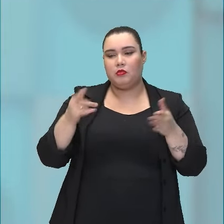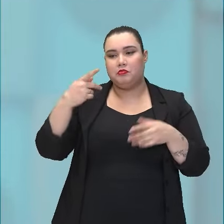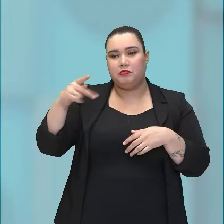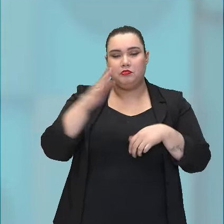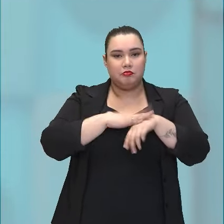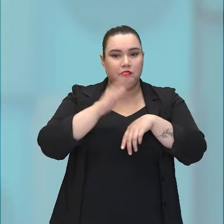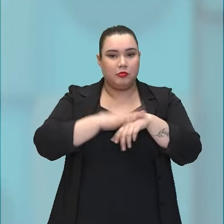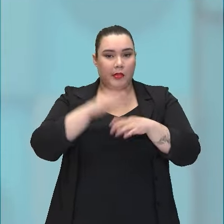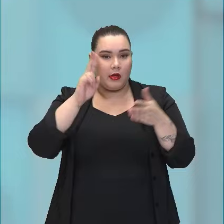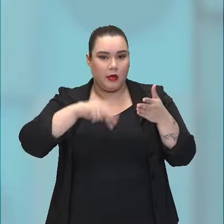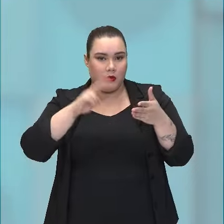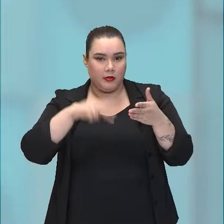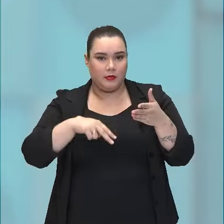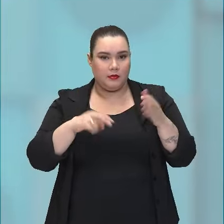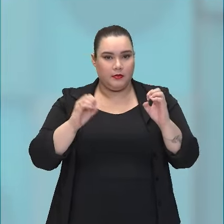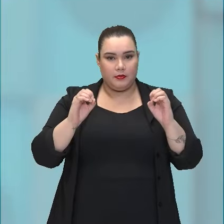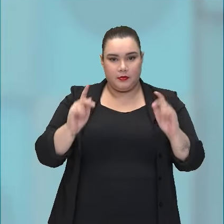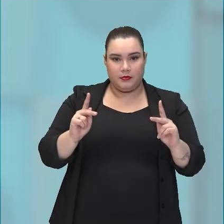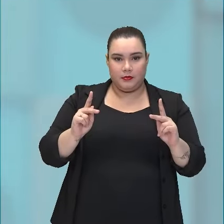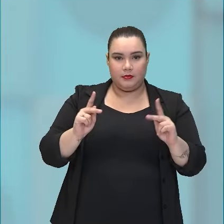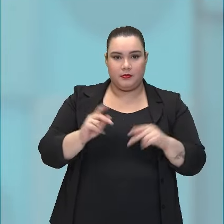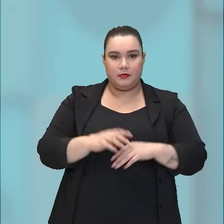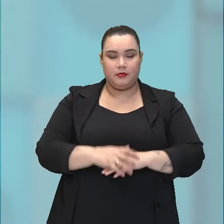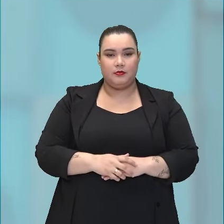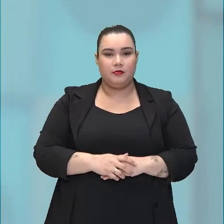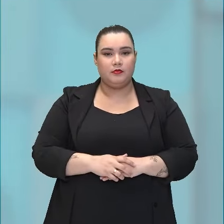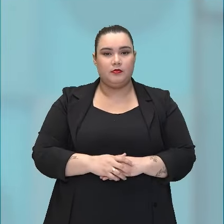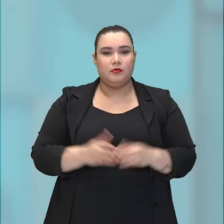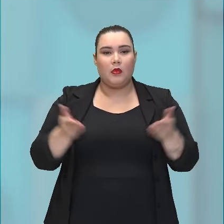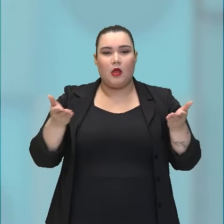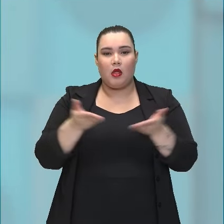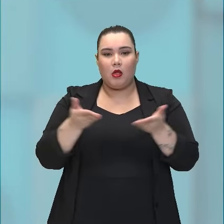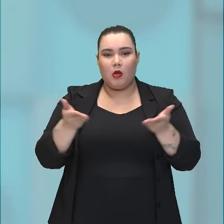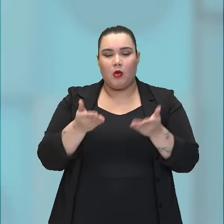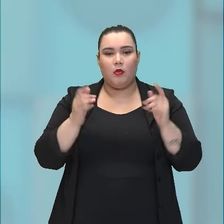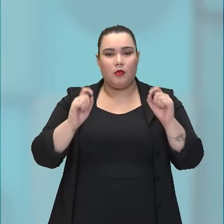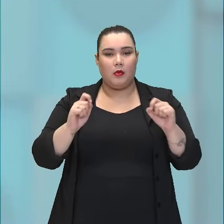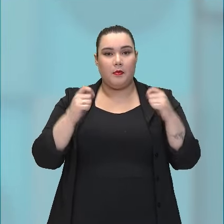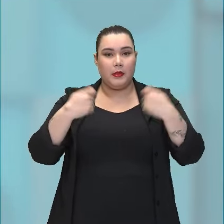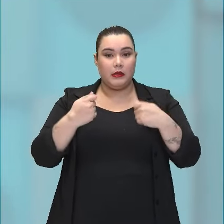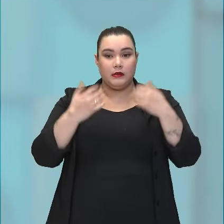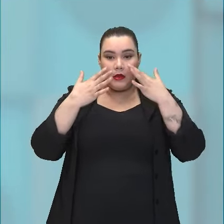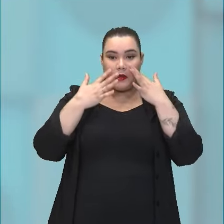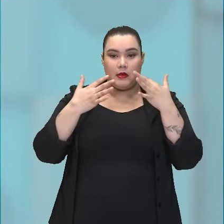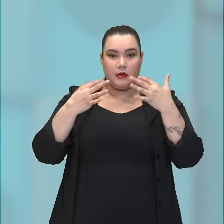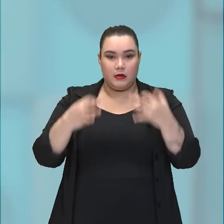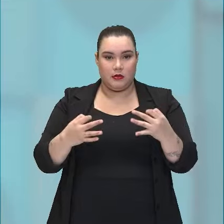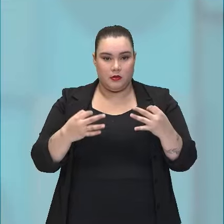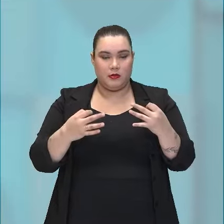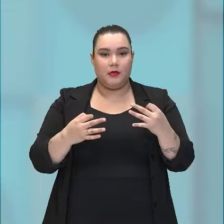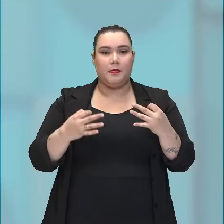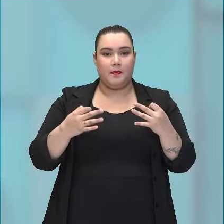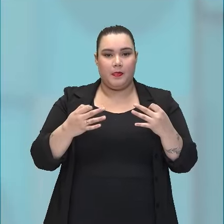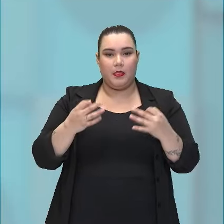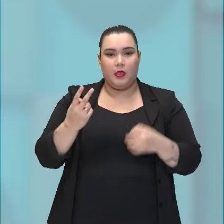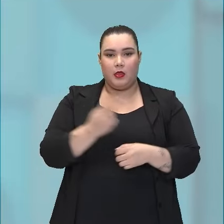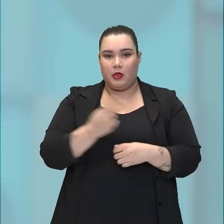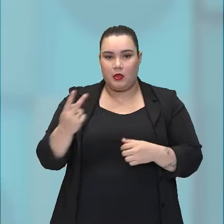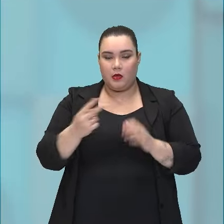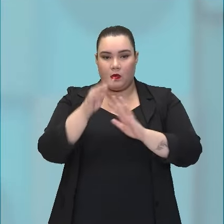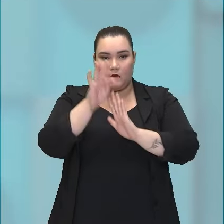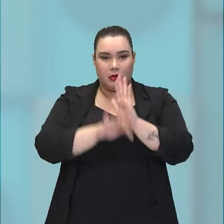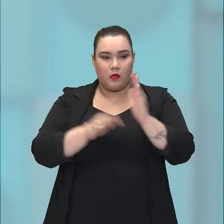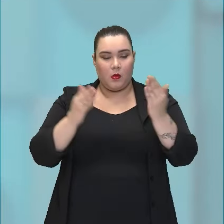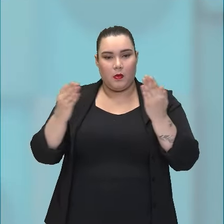você busca em uma enciclopédia. Ok? Agora, um ponto que a gente tem que observar nestes dois